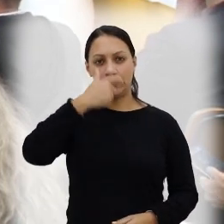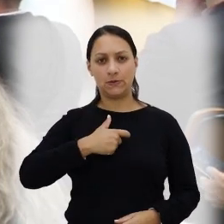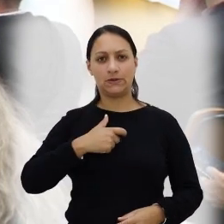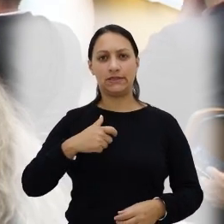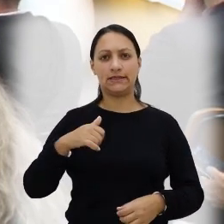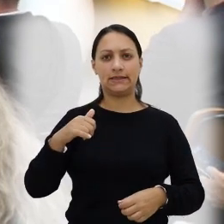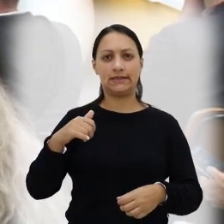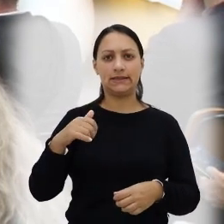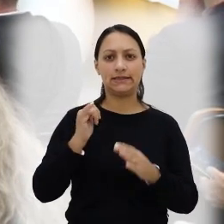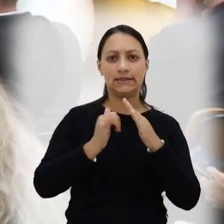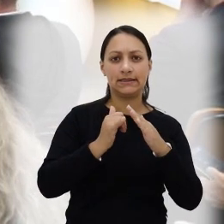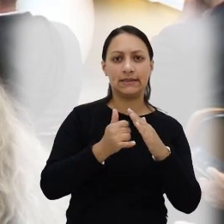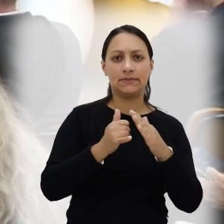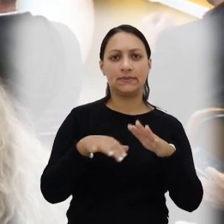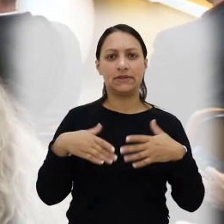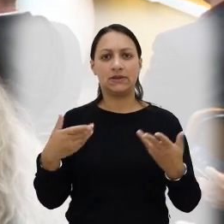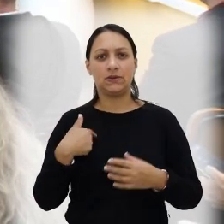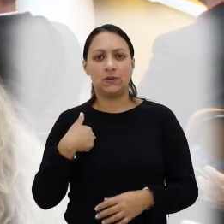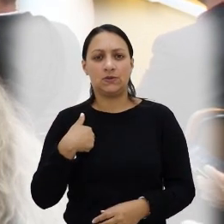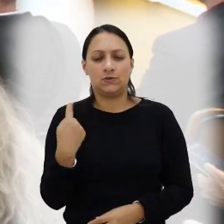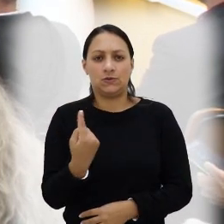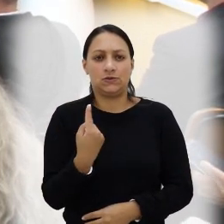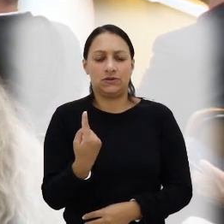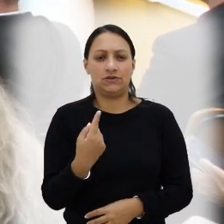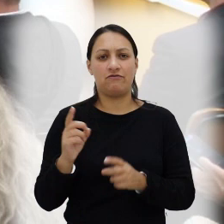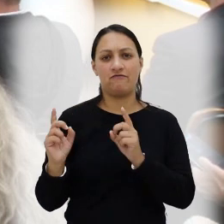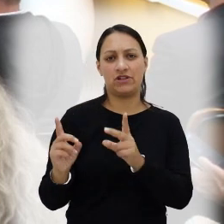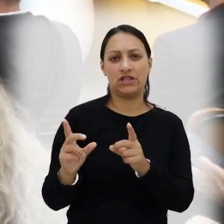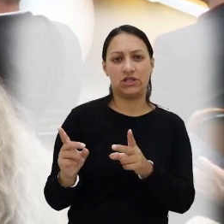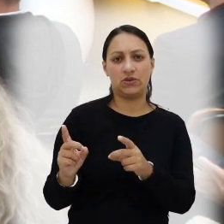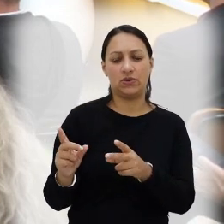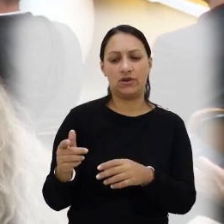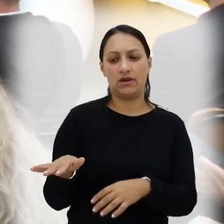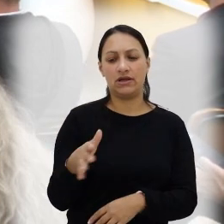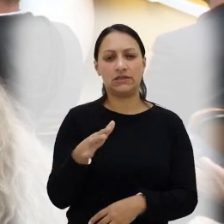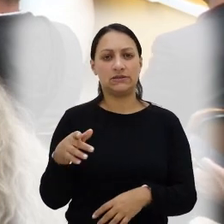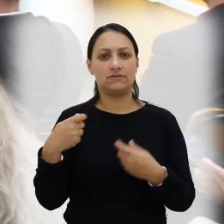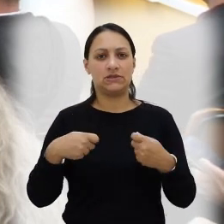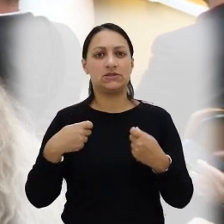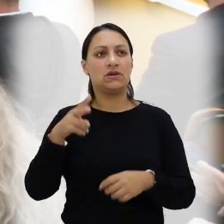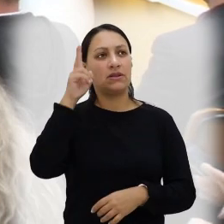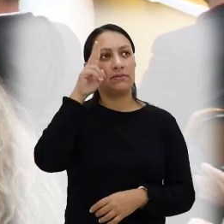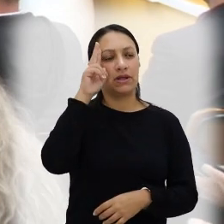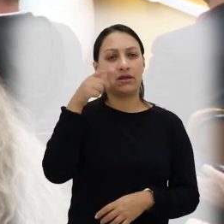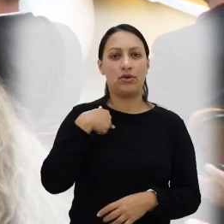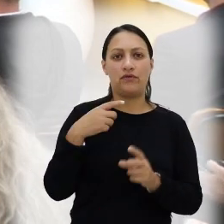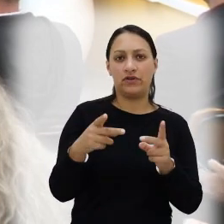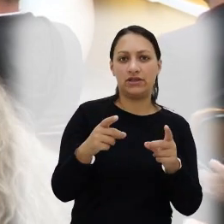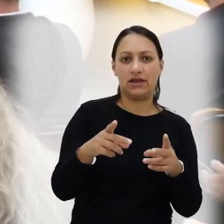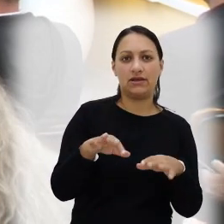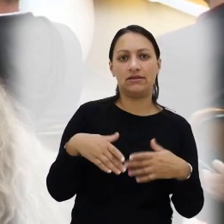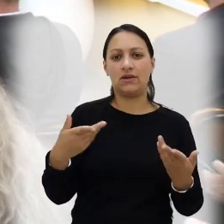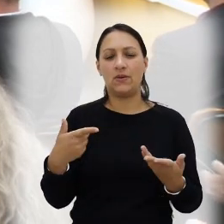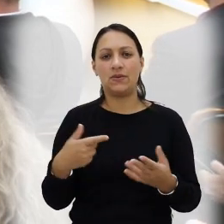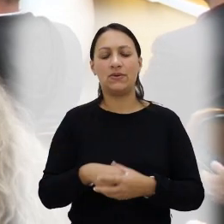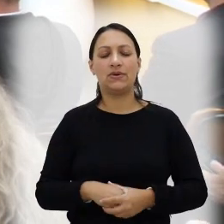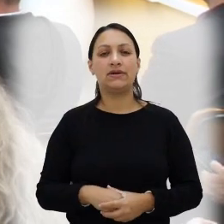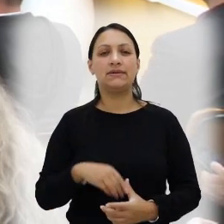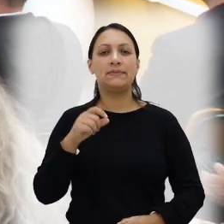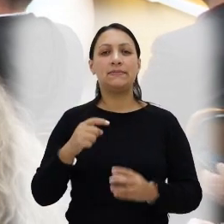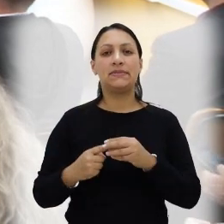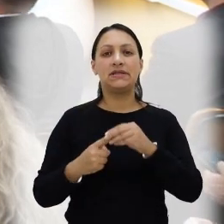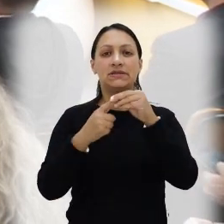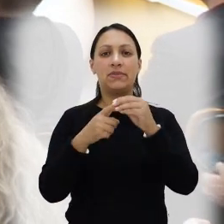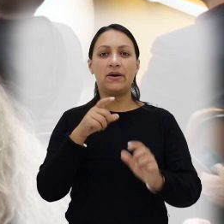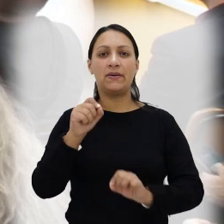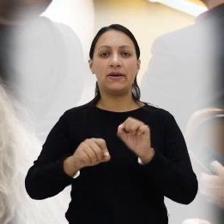homem só, então eu sou o Severino, inclusive o vendedor. De vez em quando eu lembro que eu tenho que vender. E aí eu fico lá, principalmente quem é